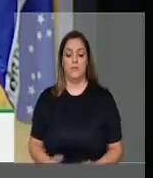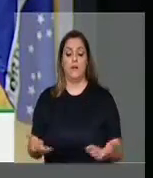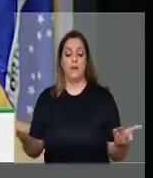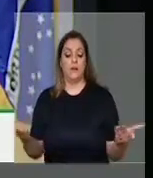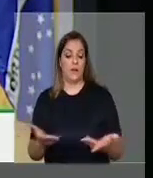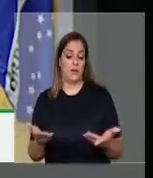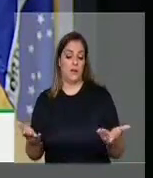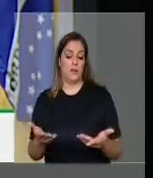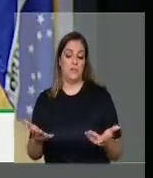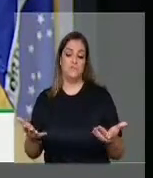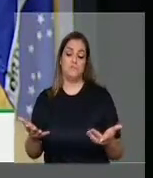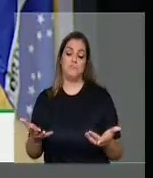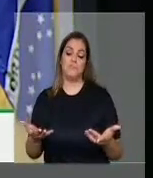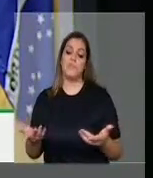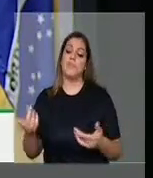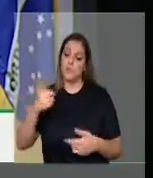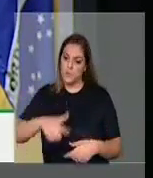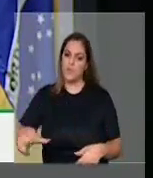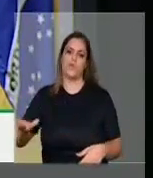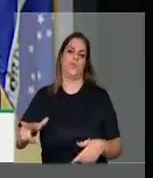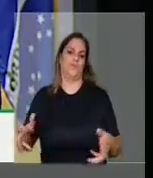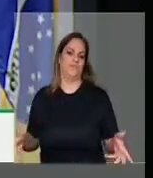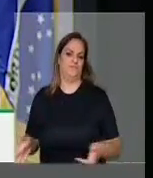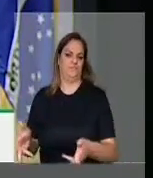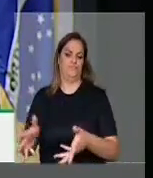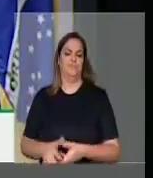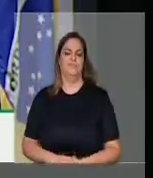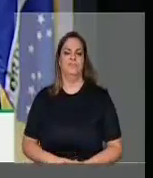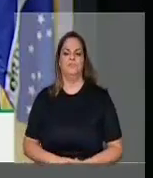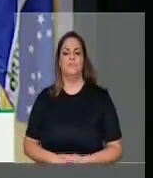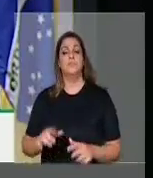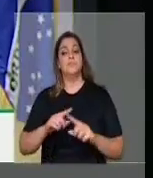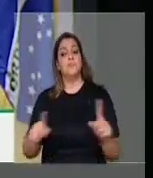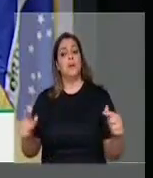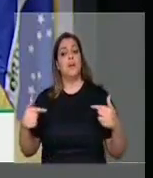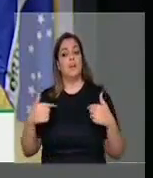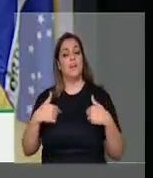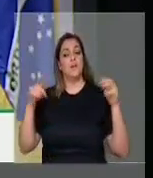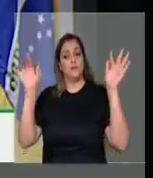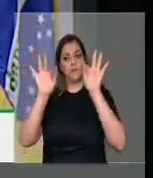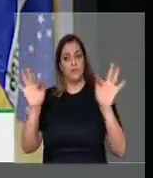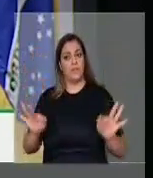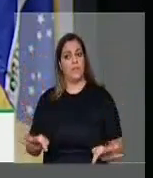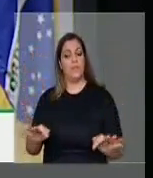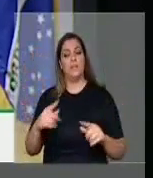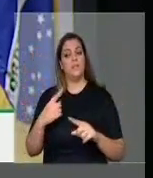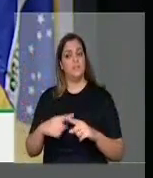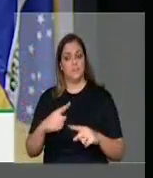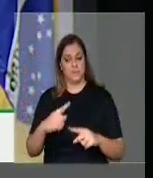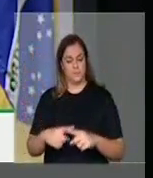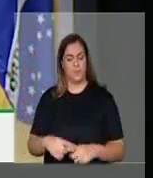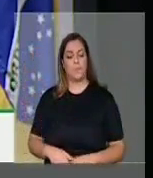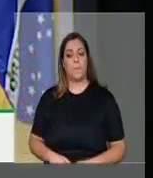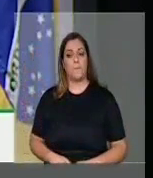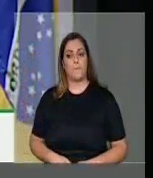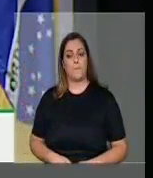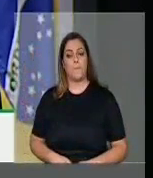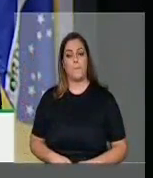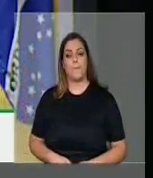estamos retomando. Mas teve uma coisa que me deixou muito feliz, Benito. Eu